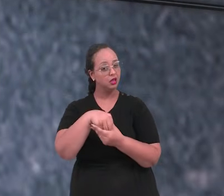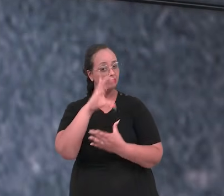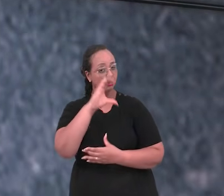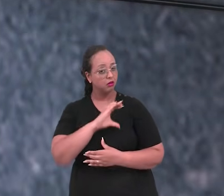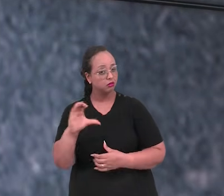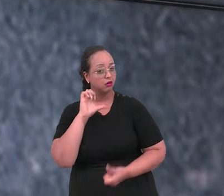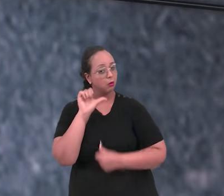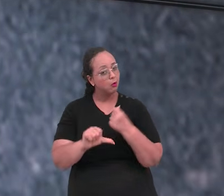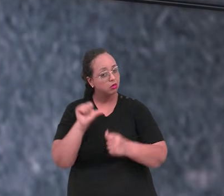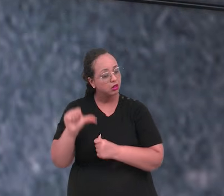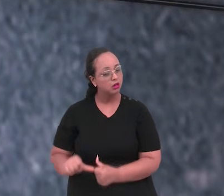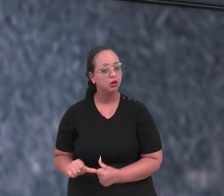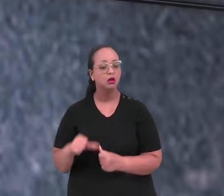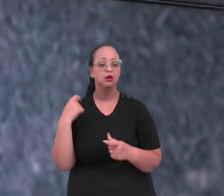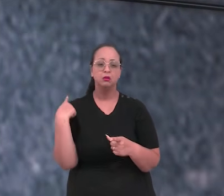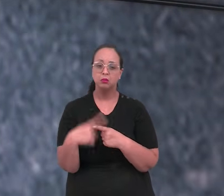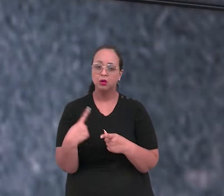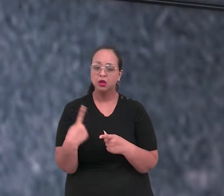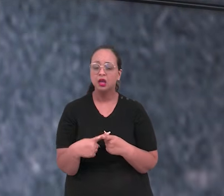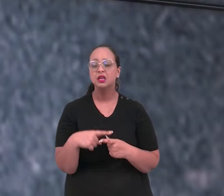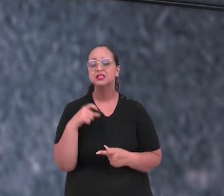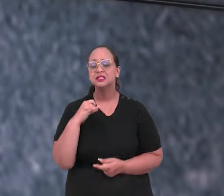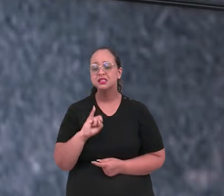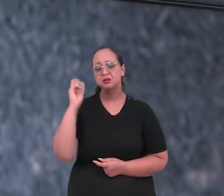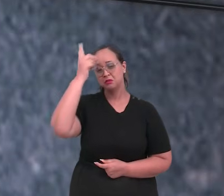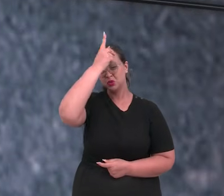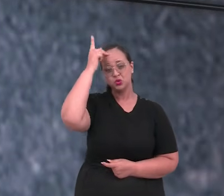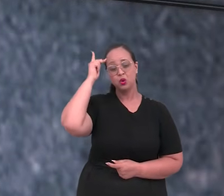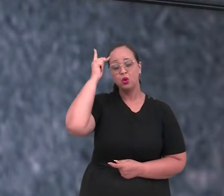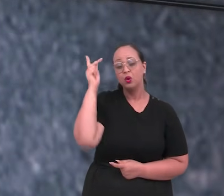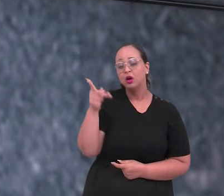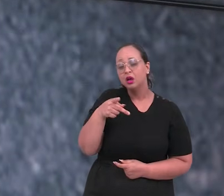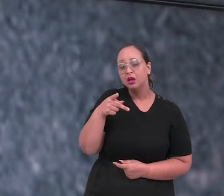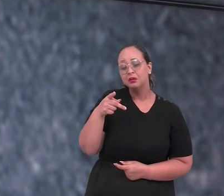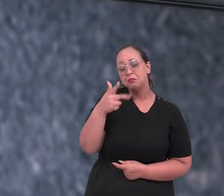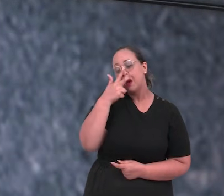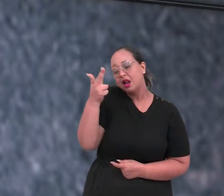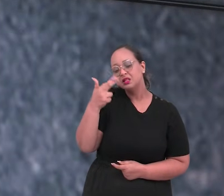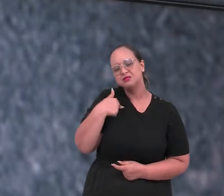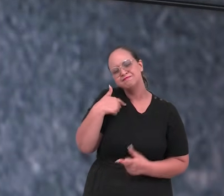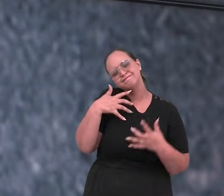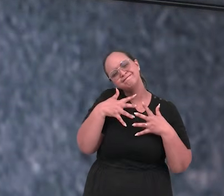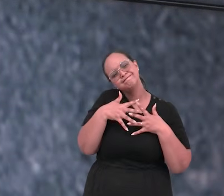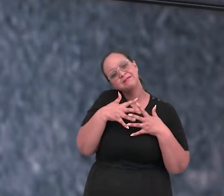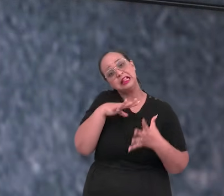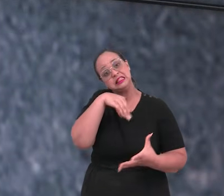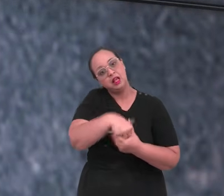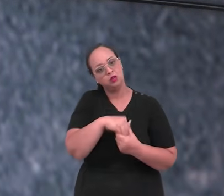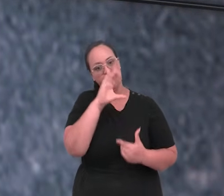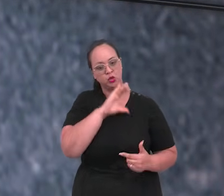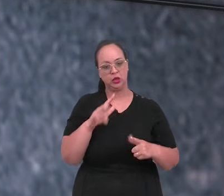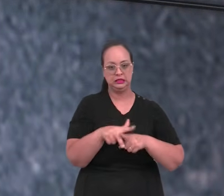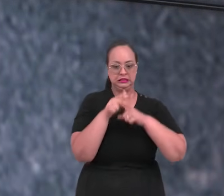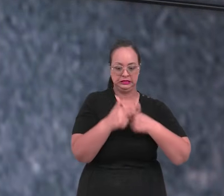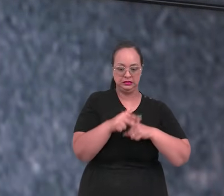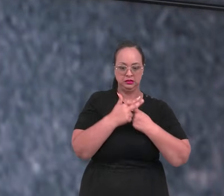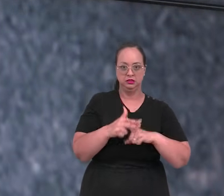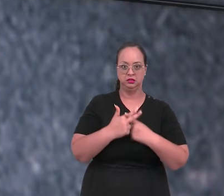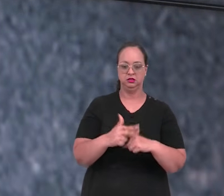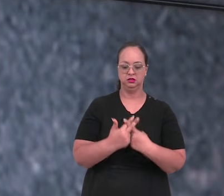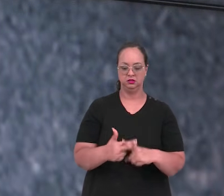internas, até quem entenda que foi uma reforma dentro da Igreja Católica. E um